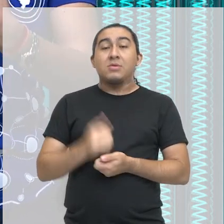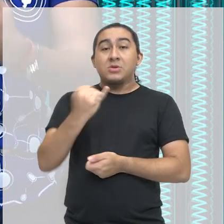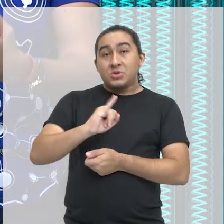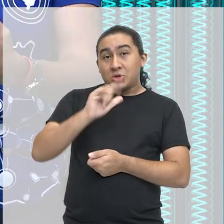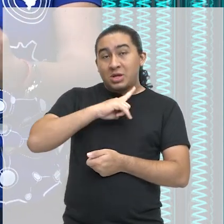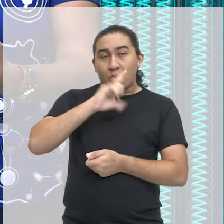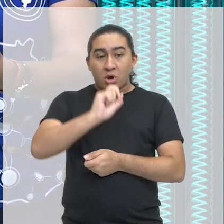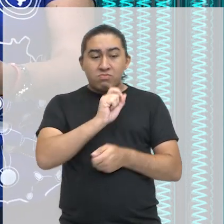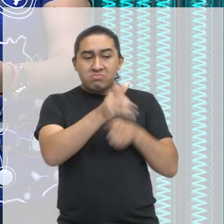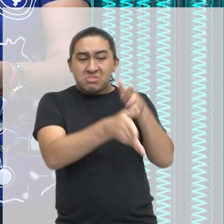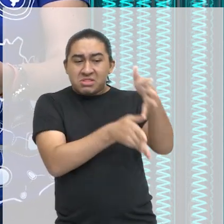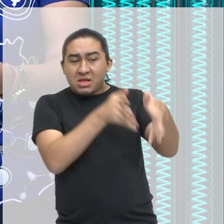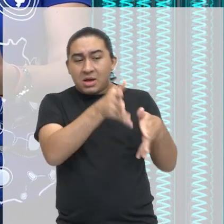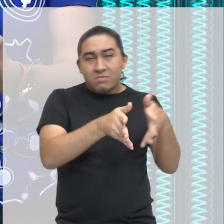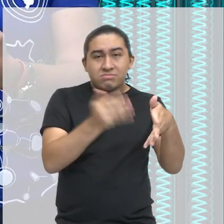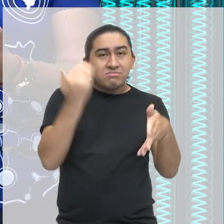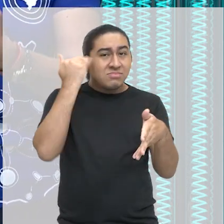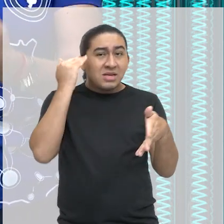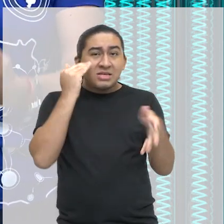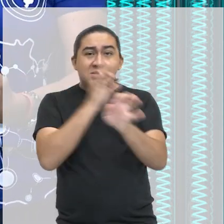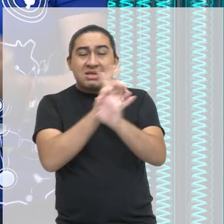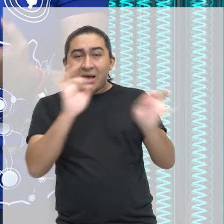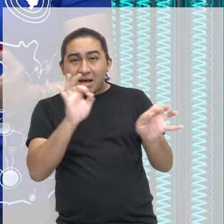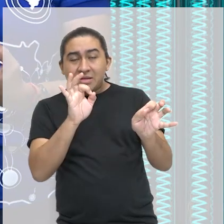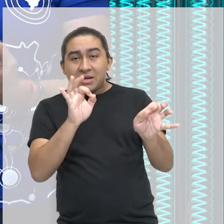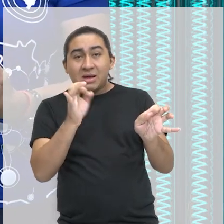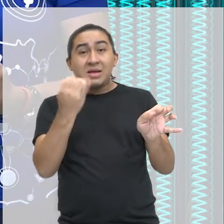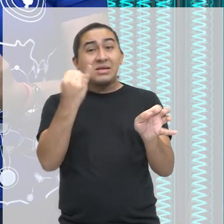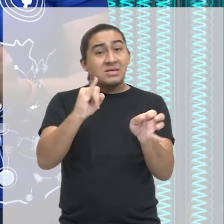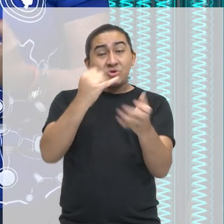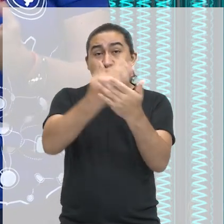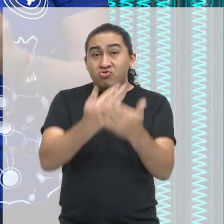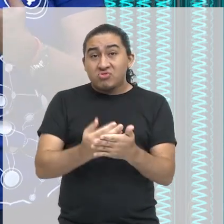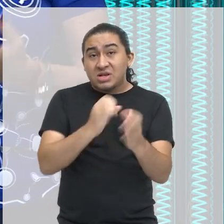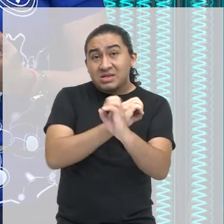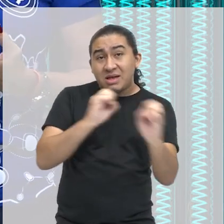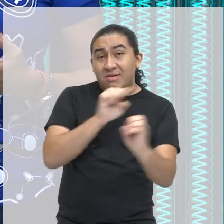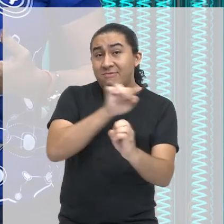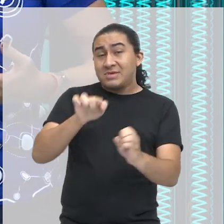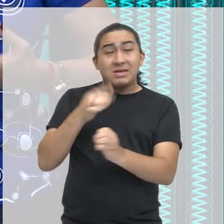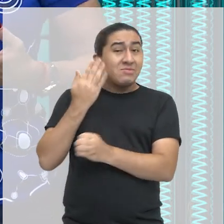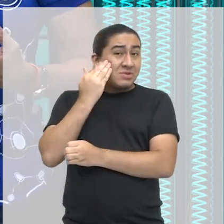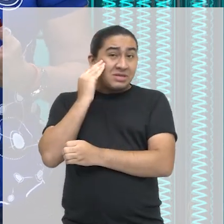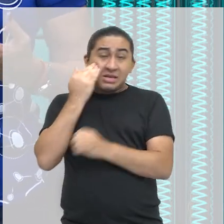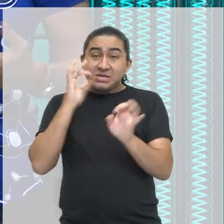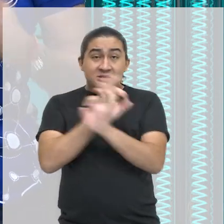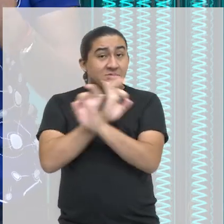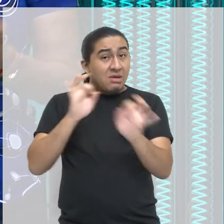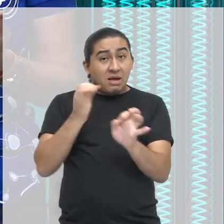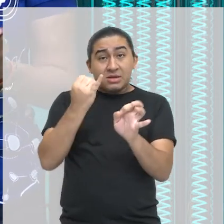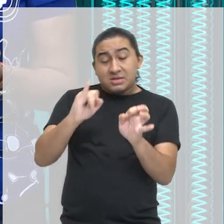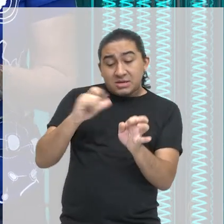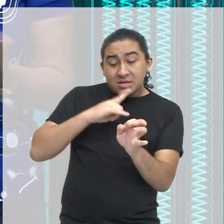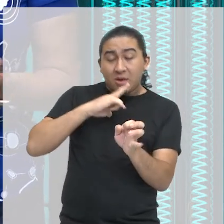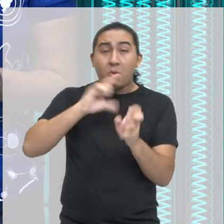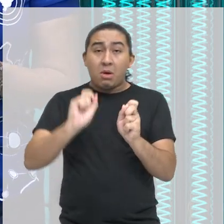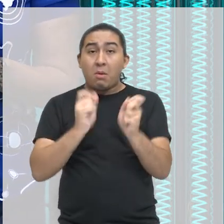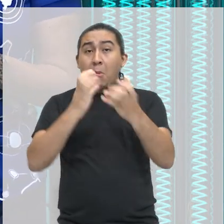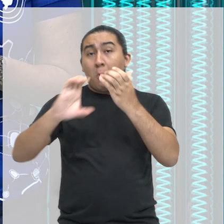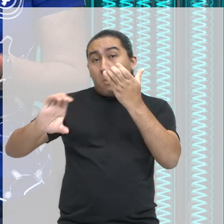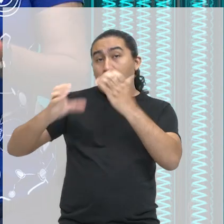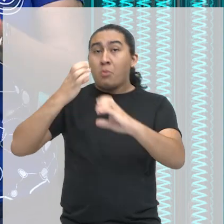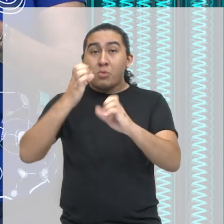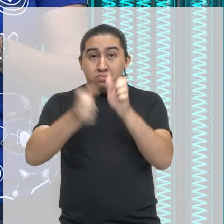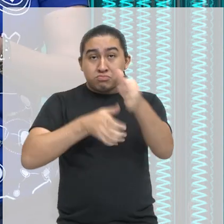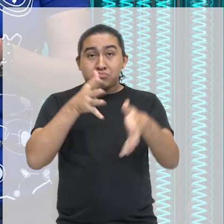não estudar Libras, você não vai conseguir compreender ali o que os professores estão se